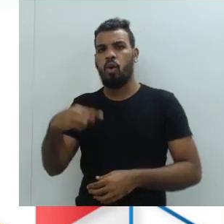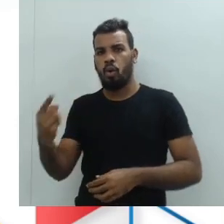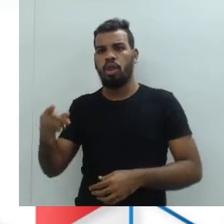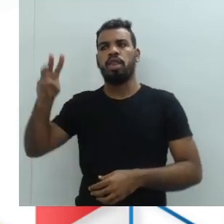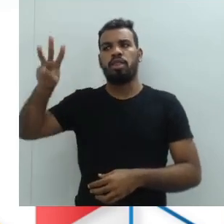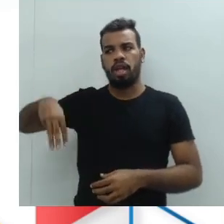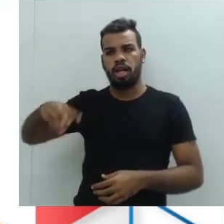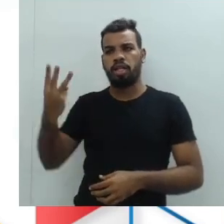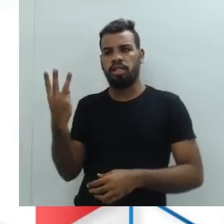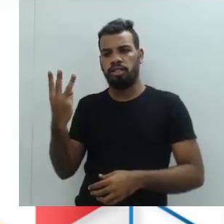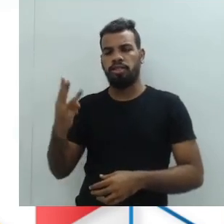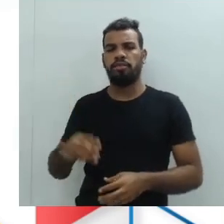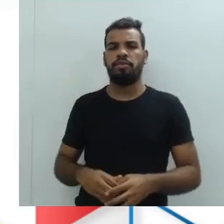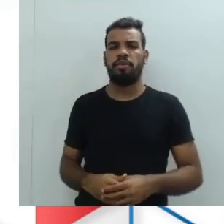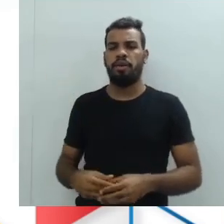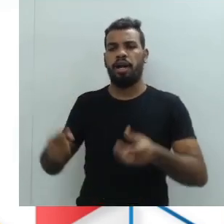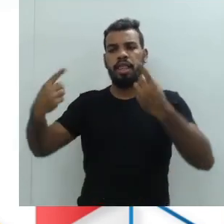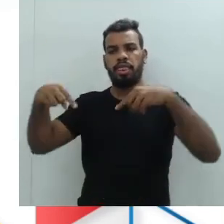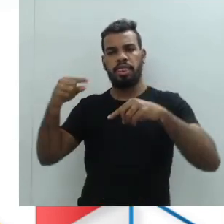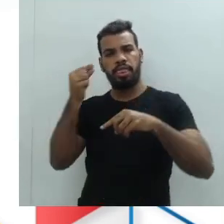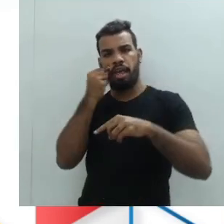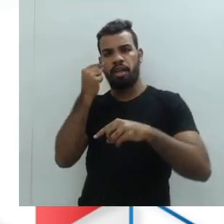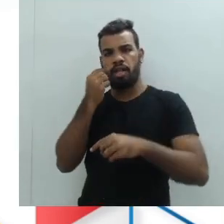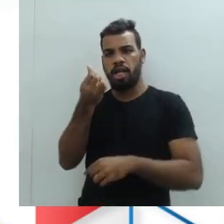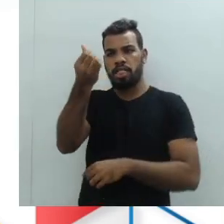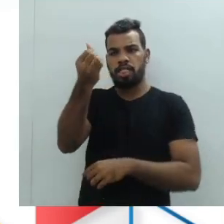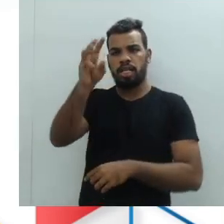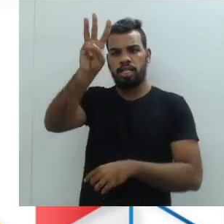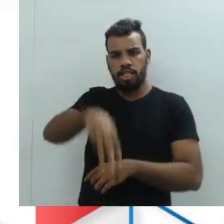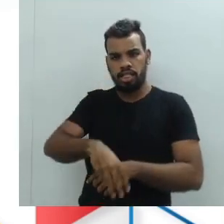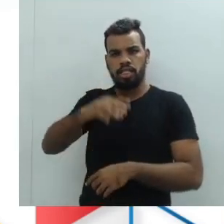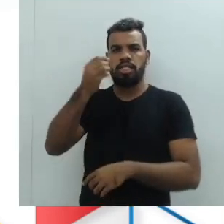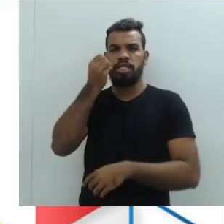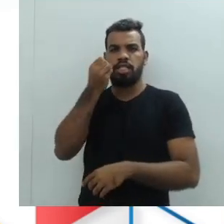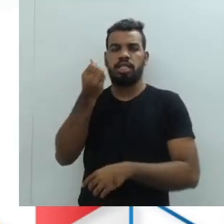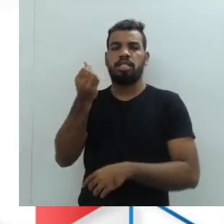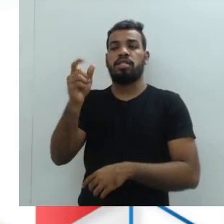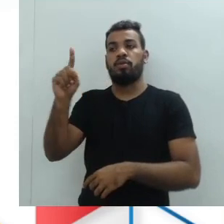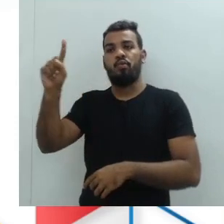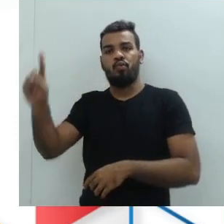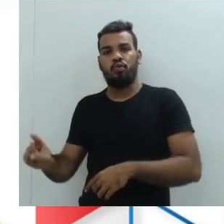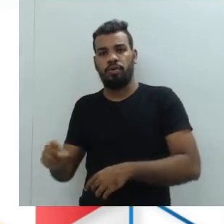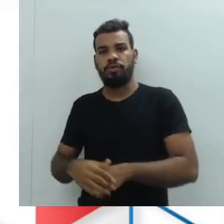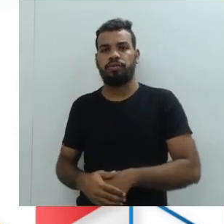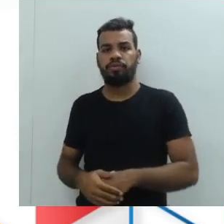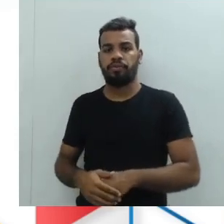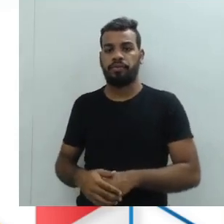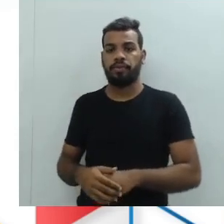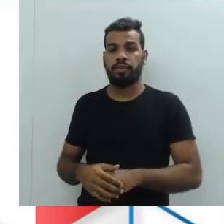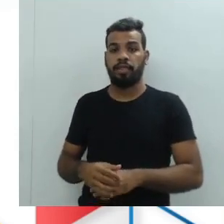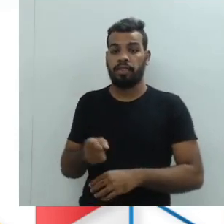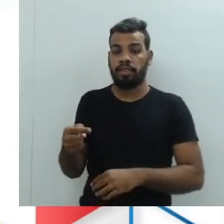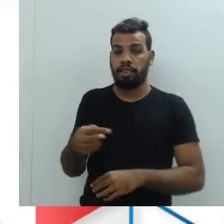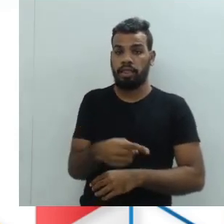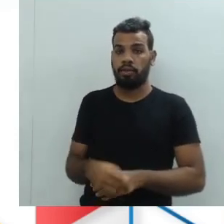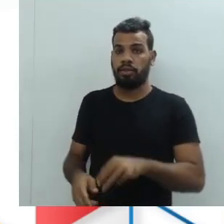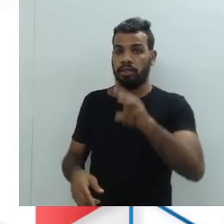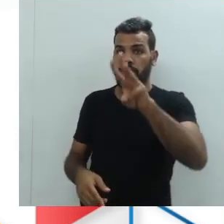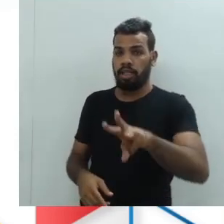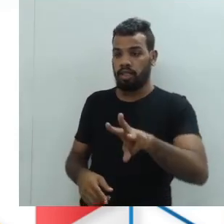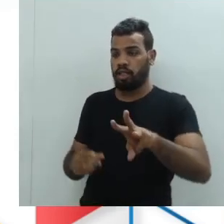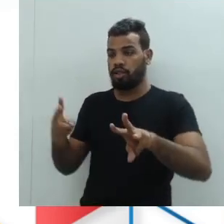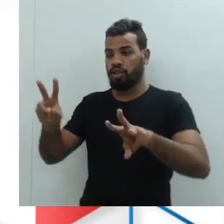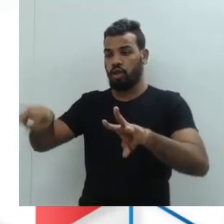com 3 tracinhos. Náutico com 6 tracinhos, a outra com 1 tracinho. Santa Cruz com 3 e 2 com